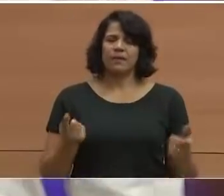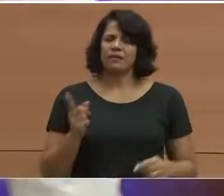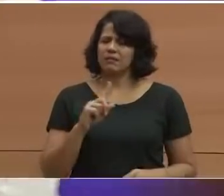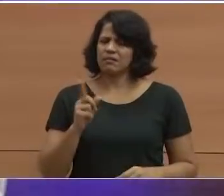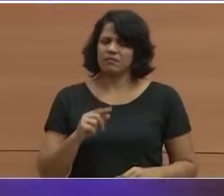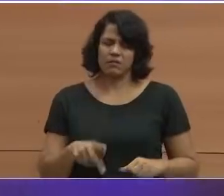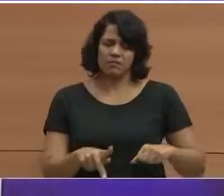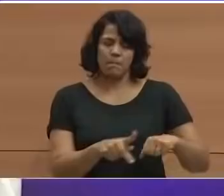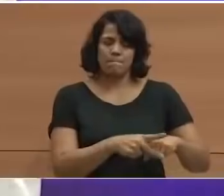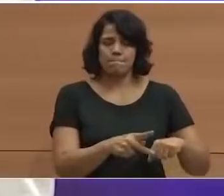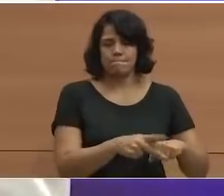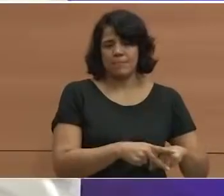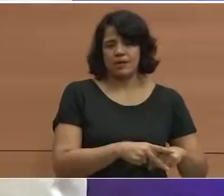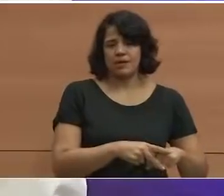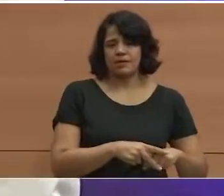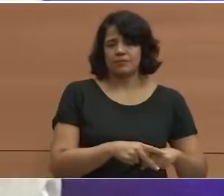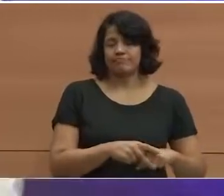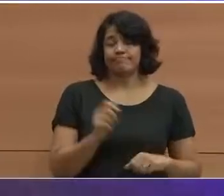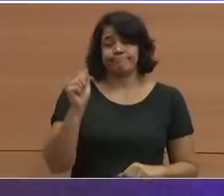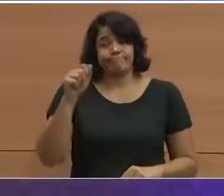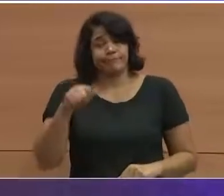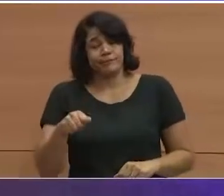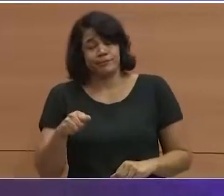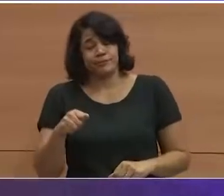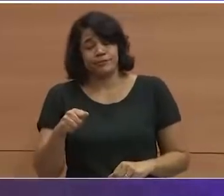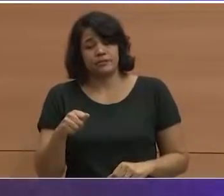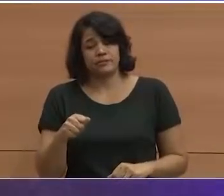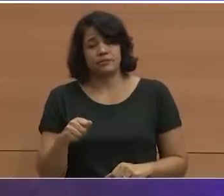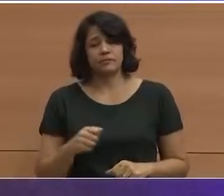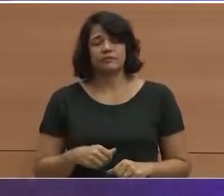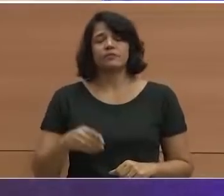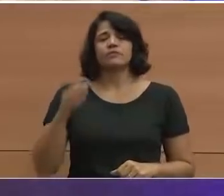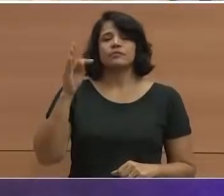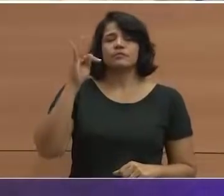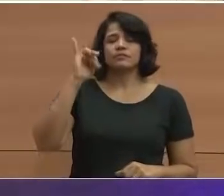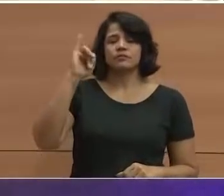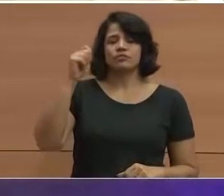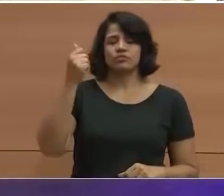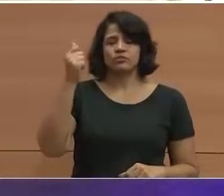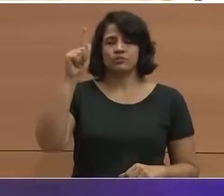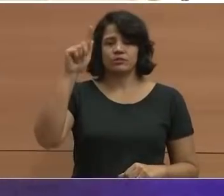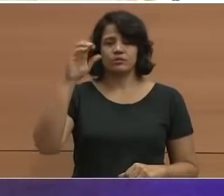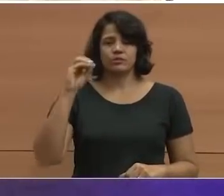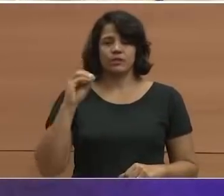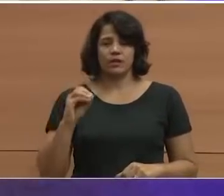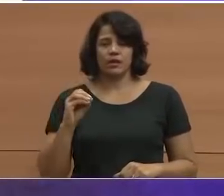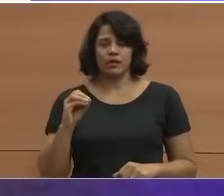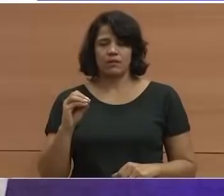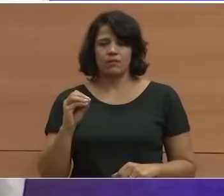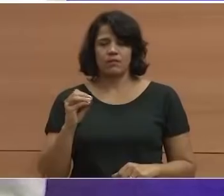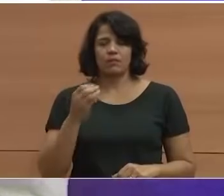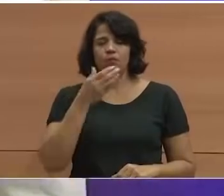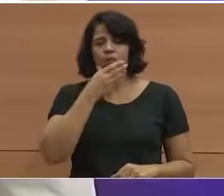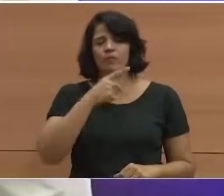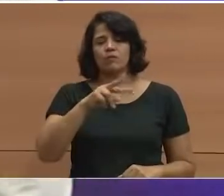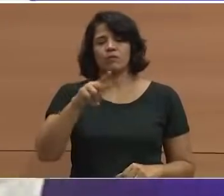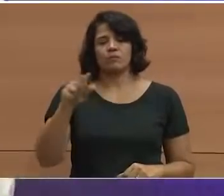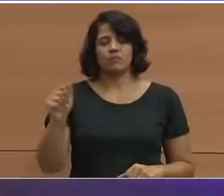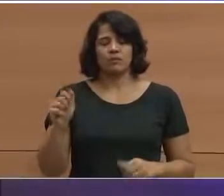irmão de Jesus, não o apóstolo. O apóstolo morreu no capítulo 12 de Atos por